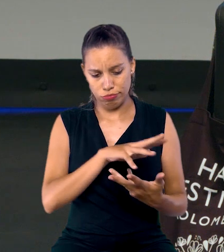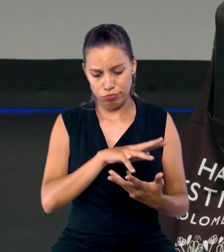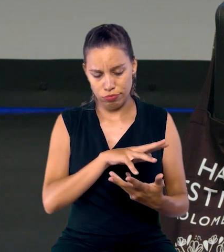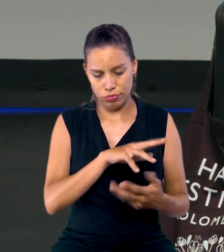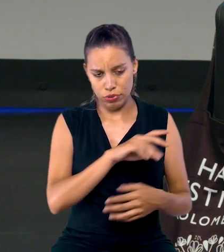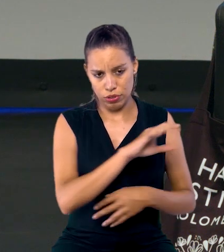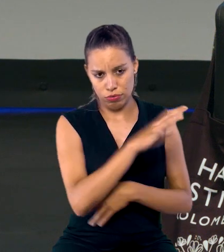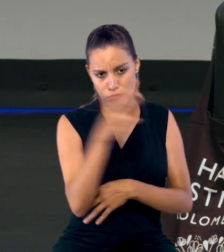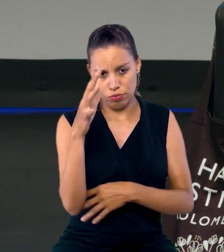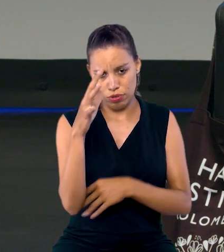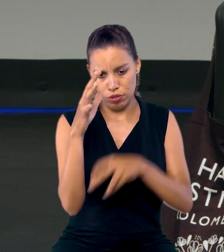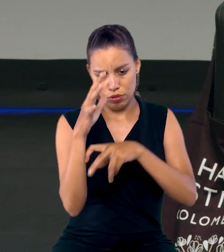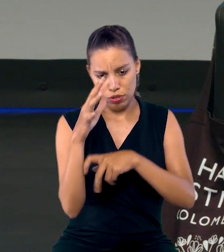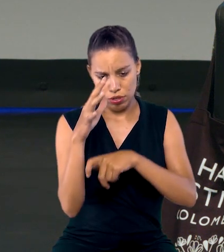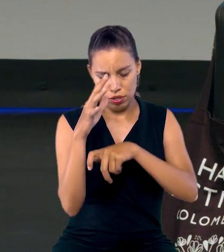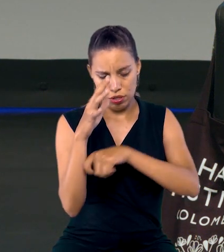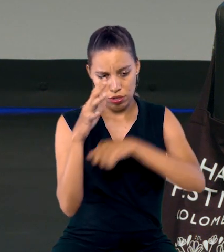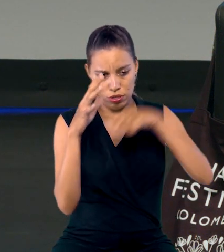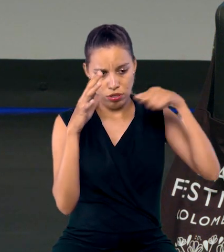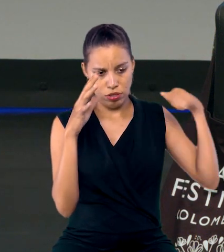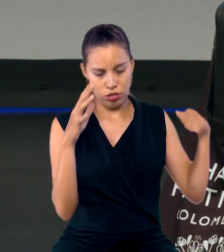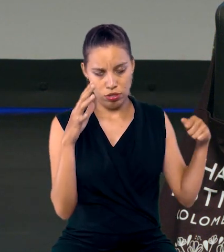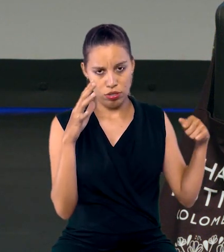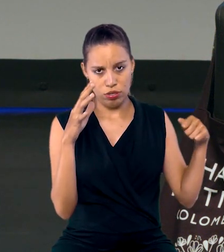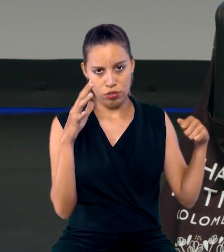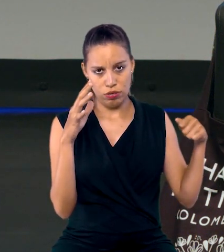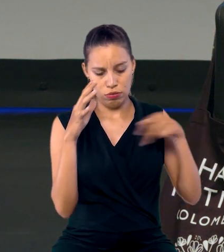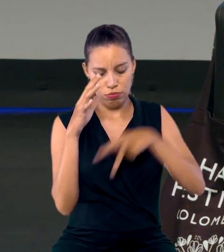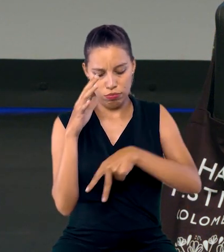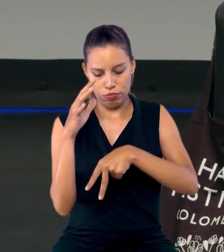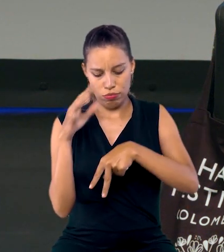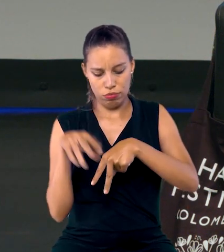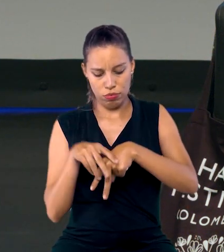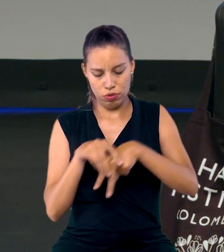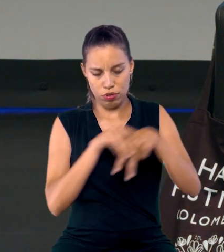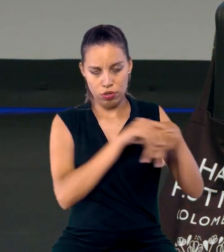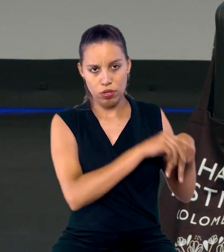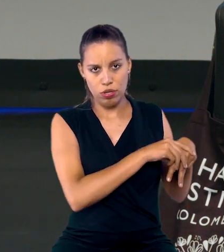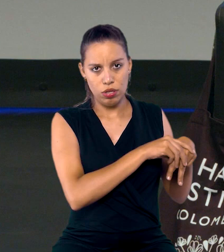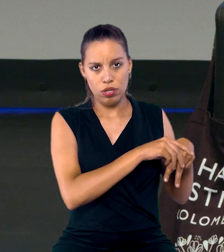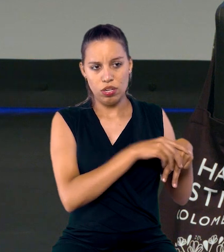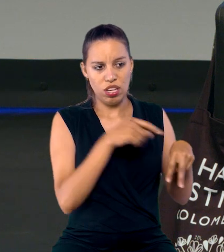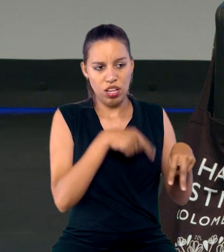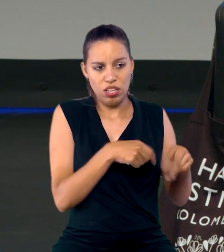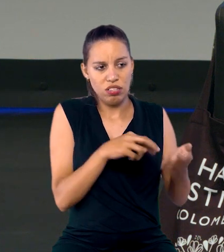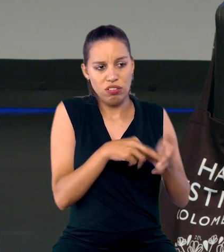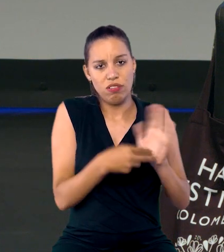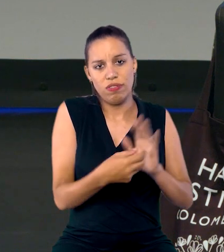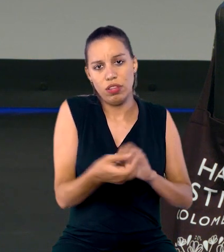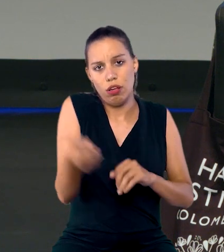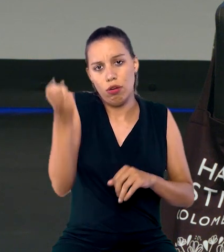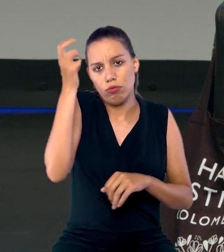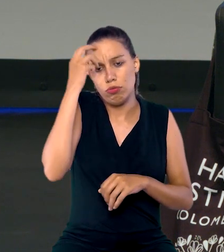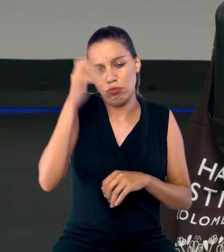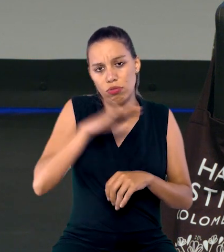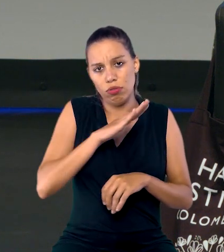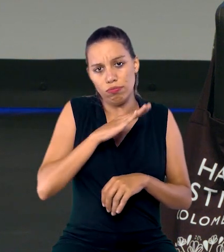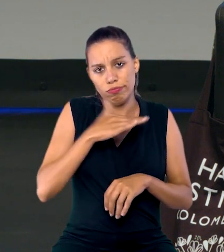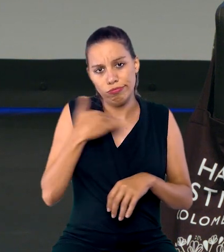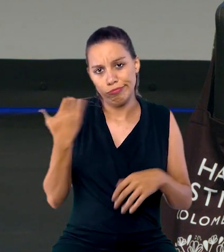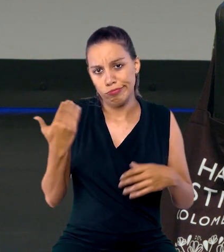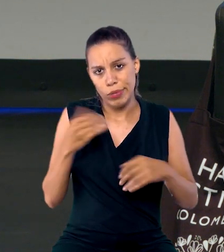vida. Então, a morte das nossas culturas, da nossa poesia, da nossa língua, é a nossa morte